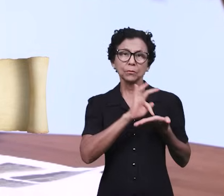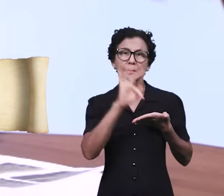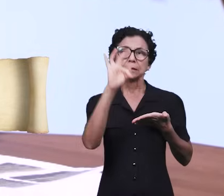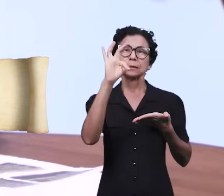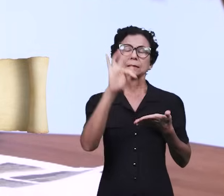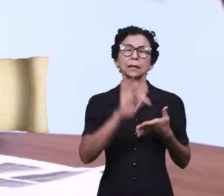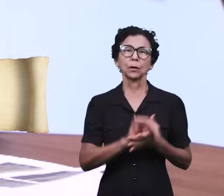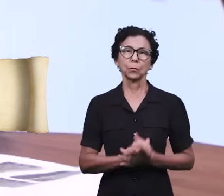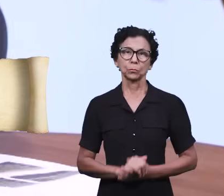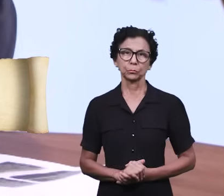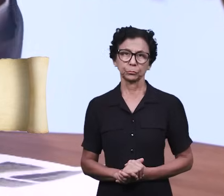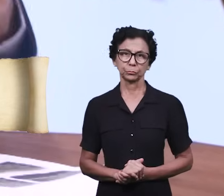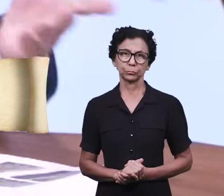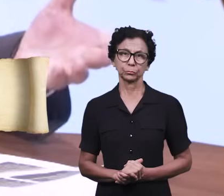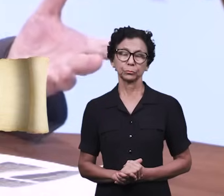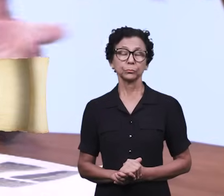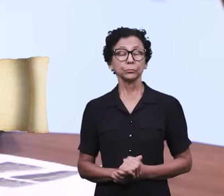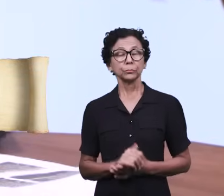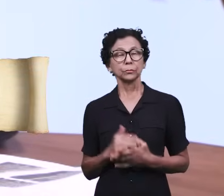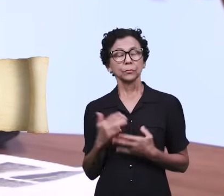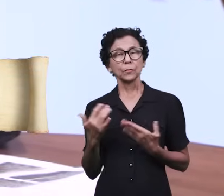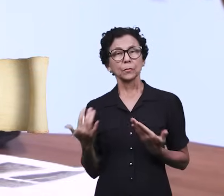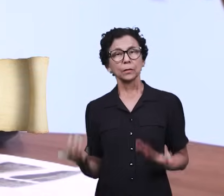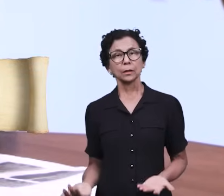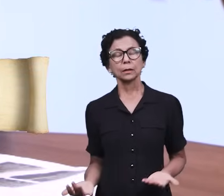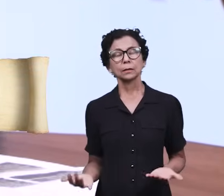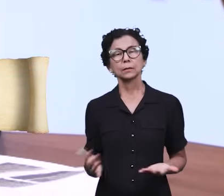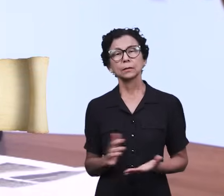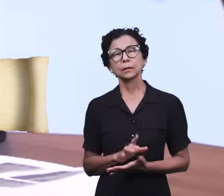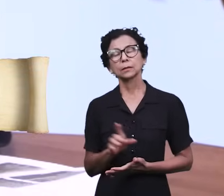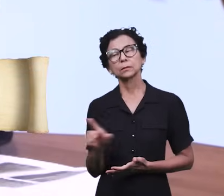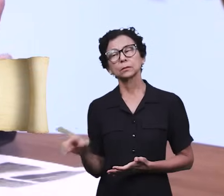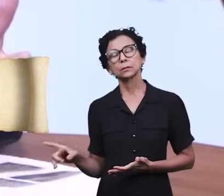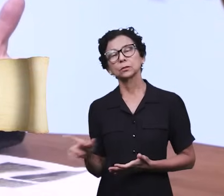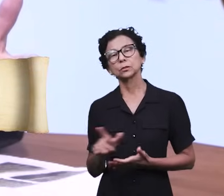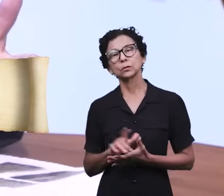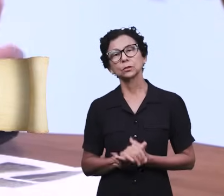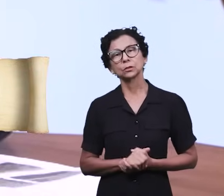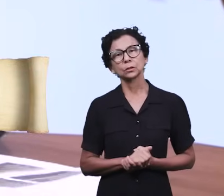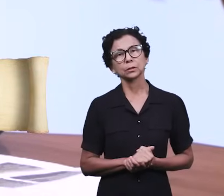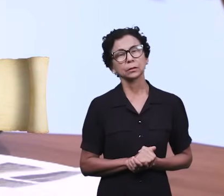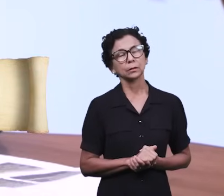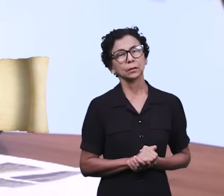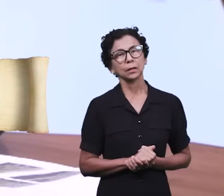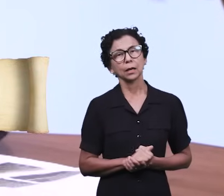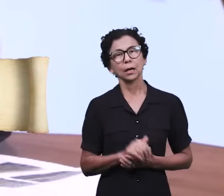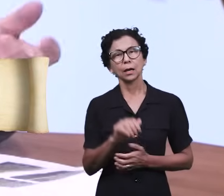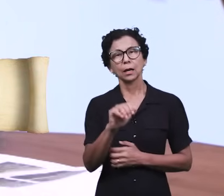Egito, todos os reis se chamam Faraó, entre os filisteus se chama Abimeleque.